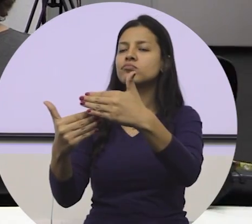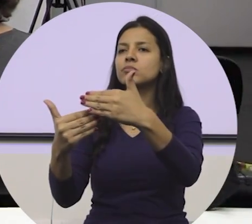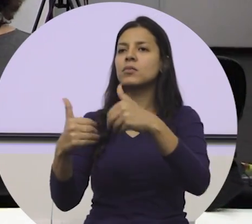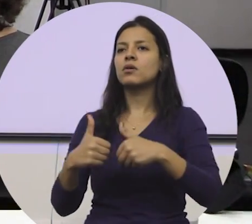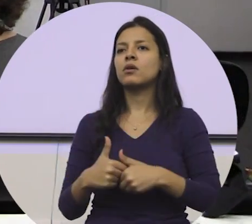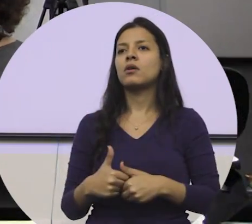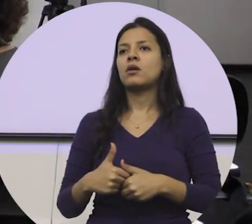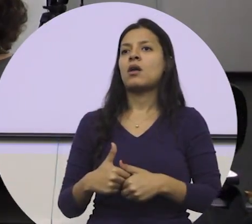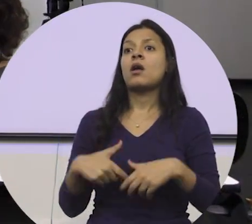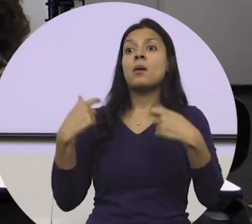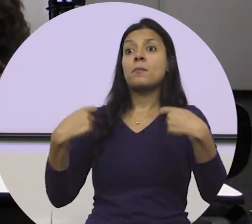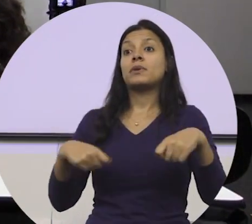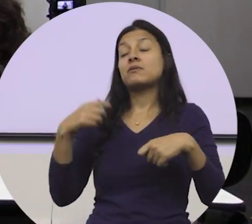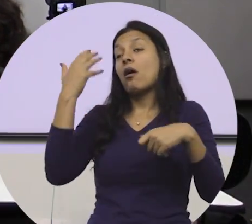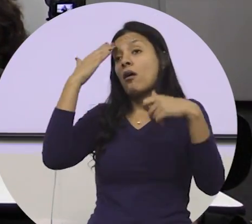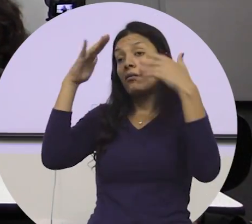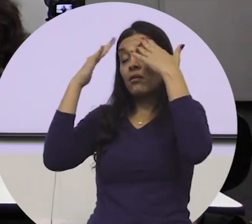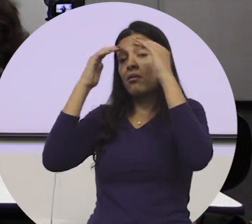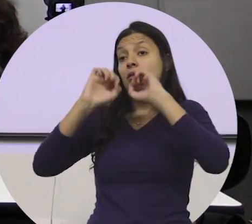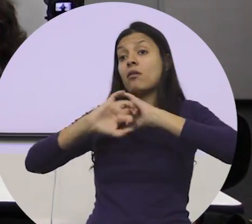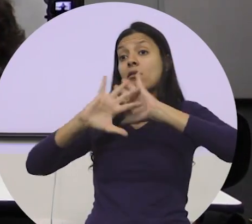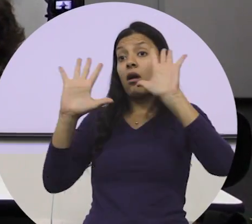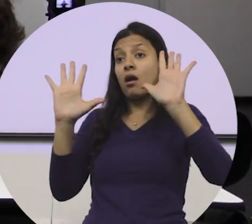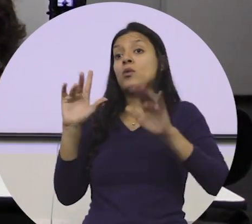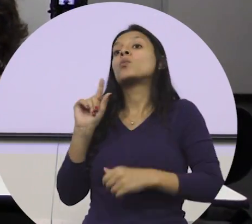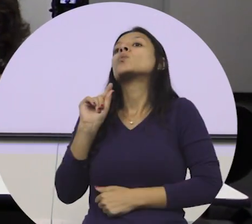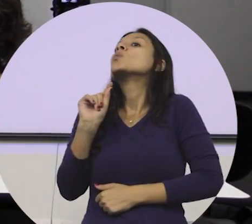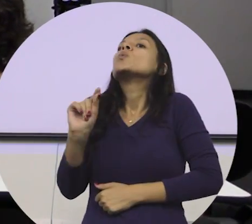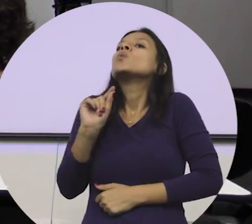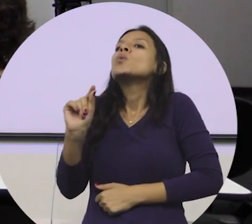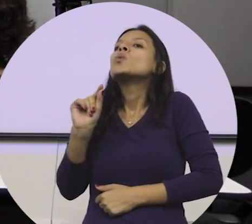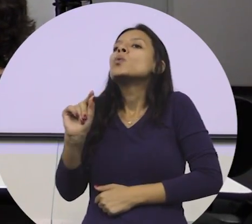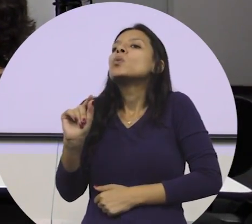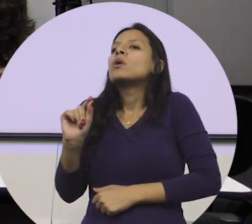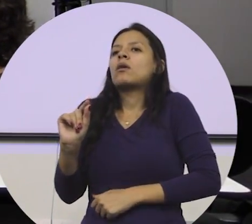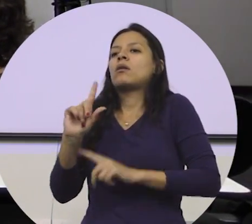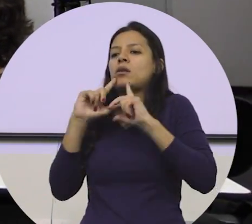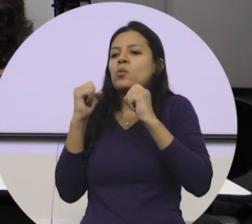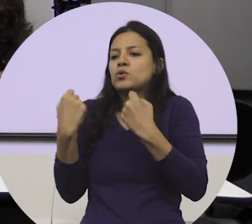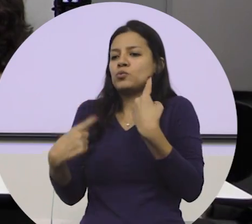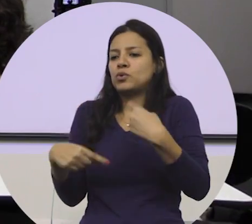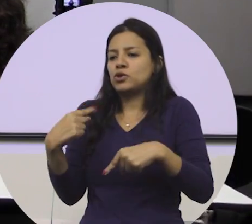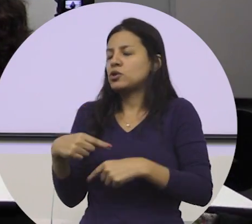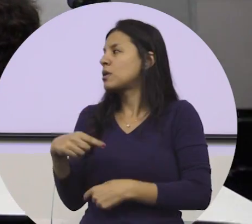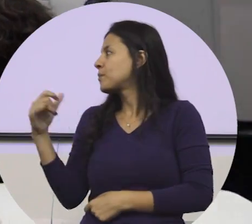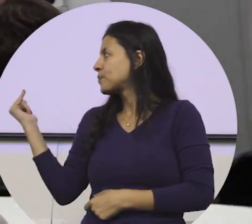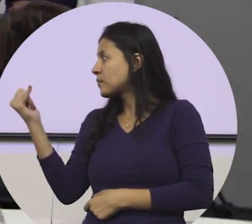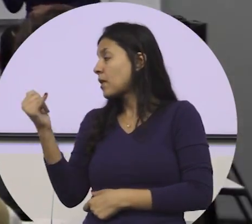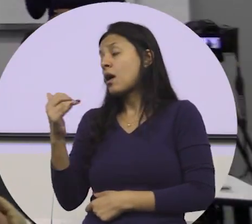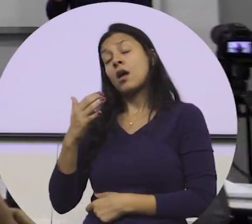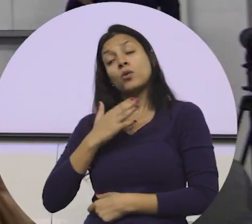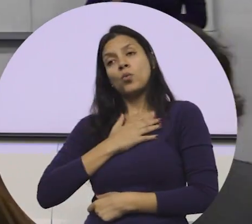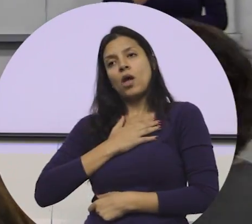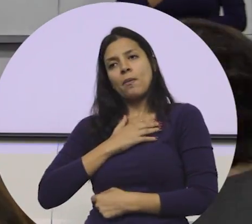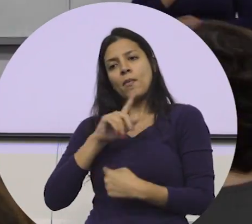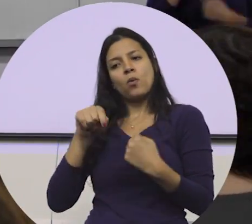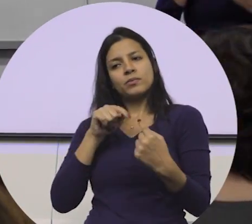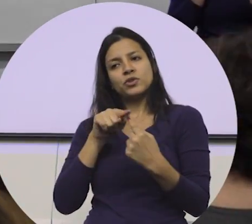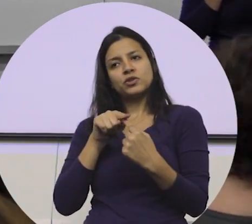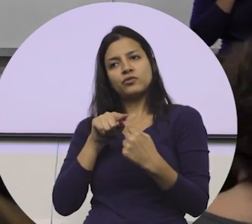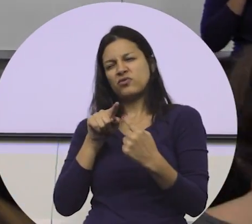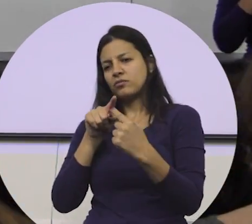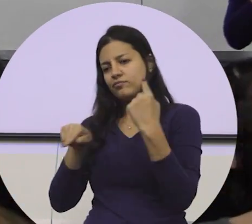A gente tem isso claro, né? O que de fato é isso. Né? Isso não é o meu objetivo nessa fala, mas eu vou só fazer